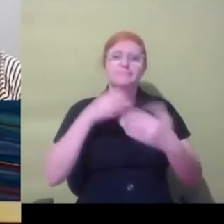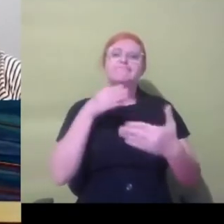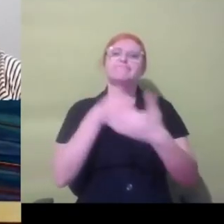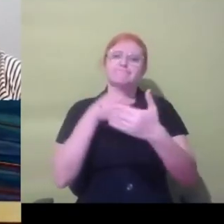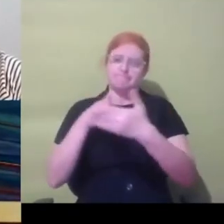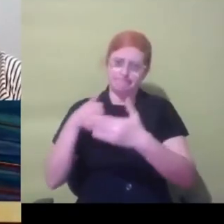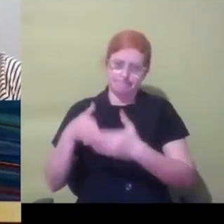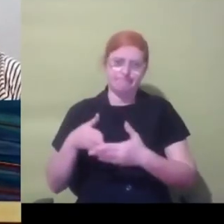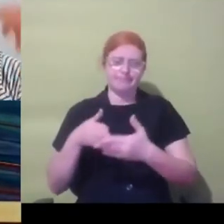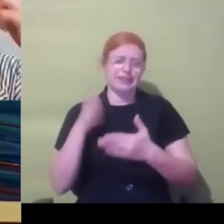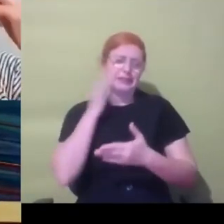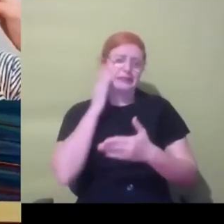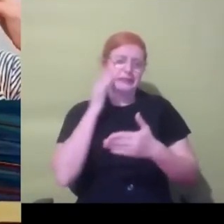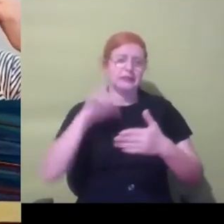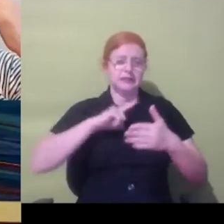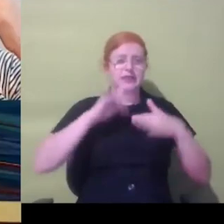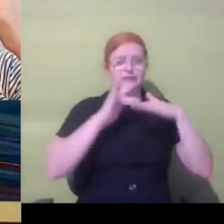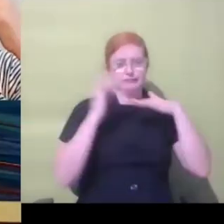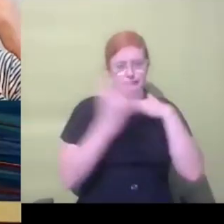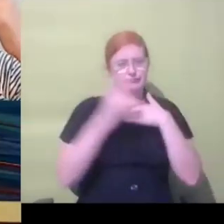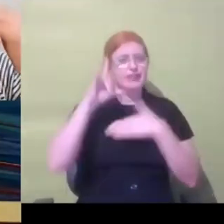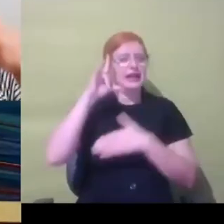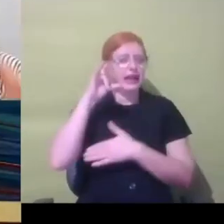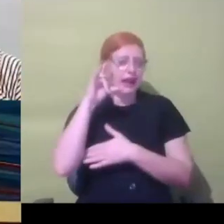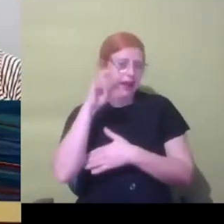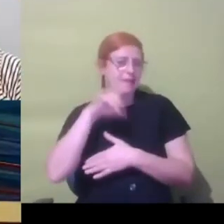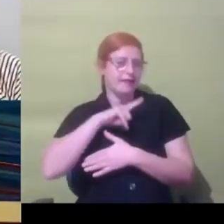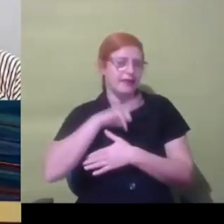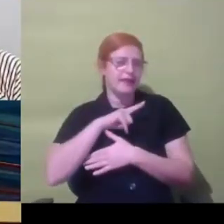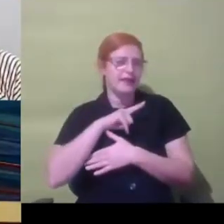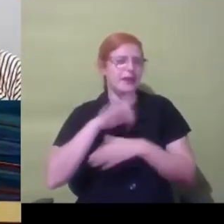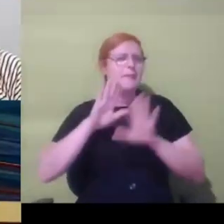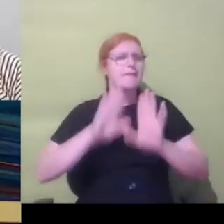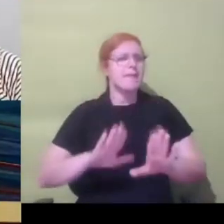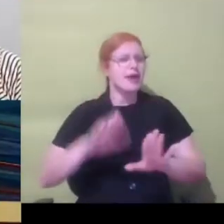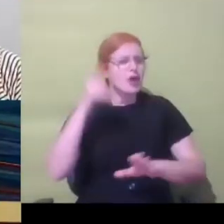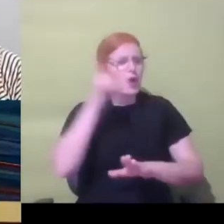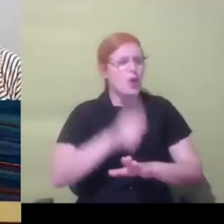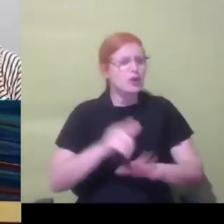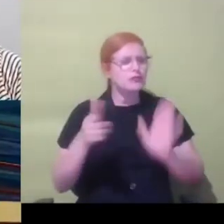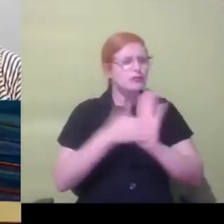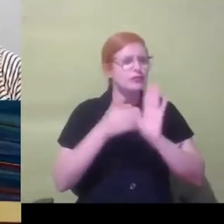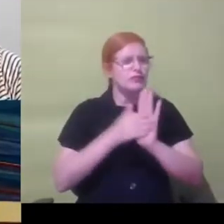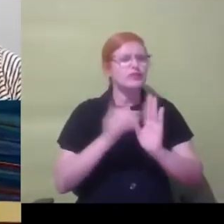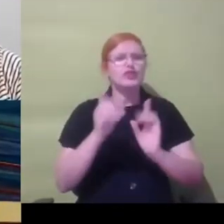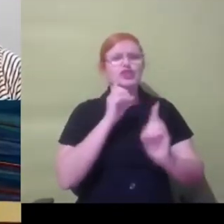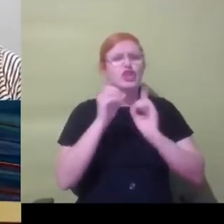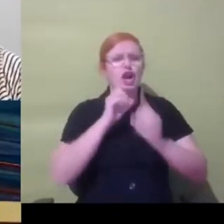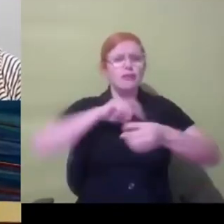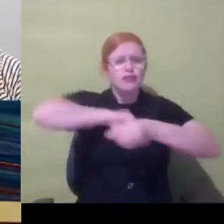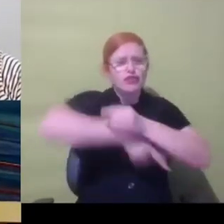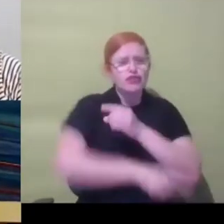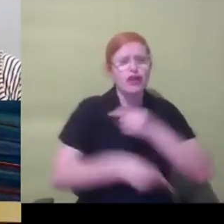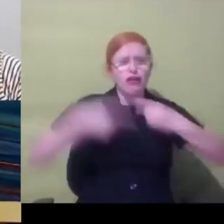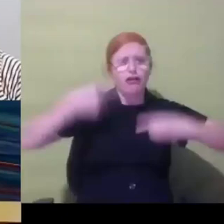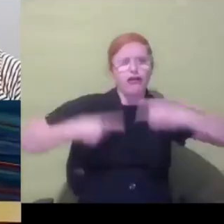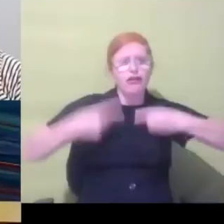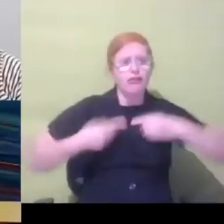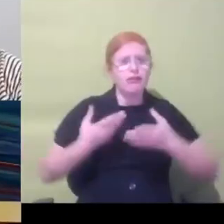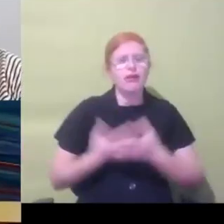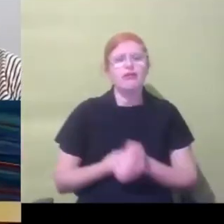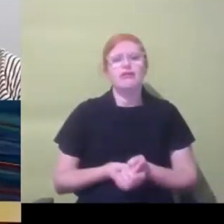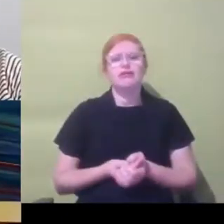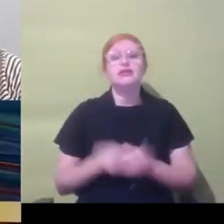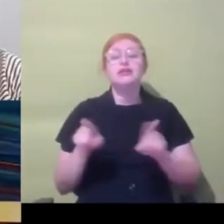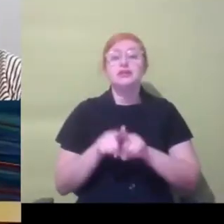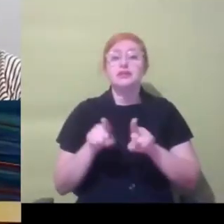sabe que a rede tem, né? Que o Instagram tem. Mas será que a gente consegue, né? Propor um diálogo, aprofundar o debate